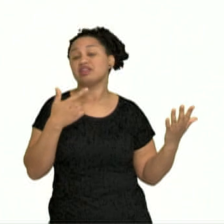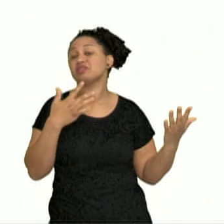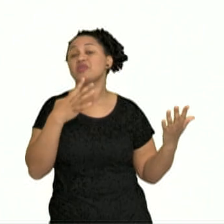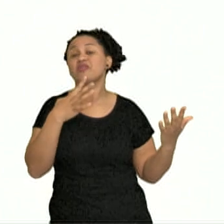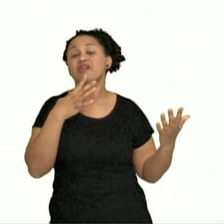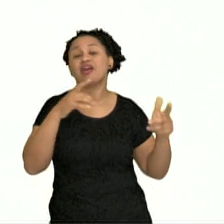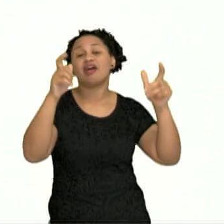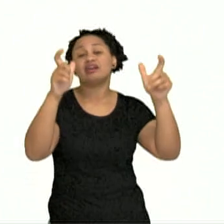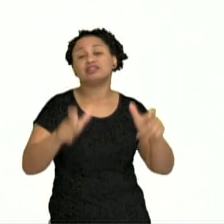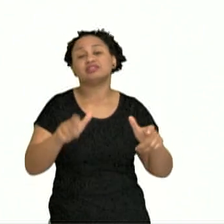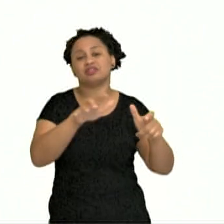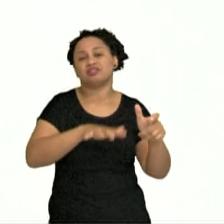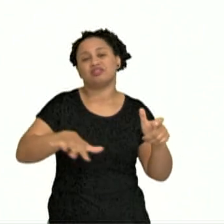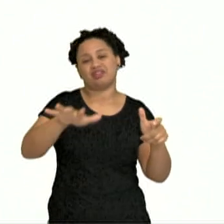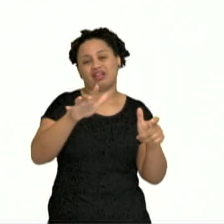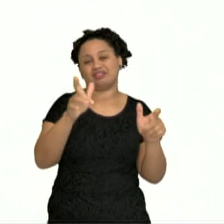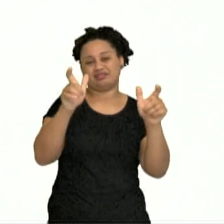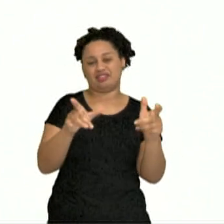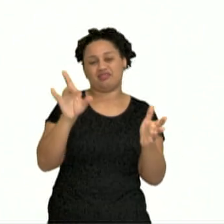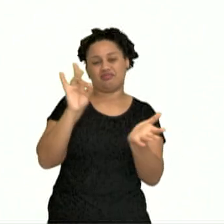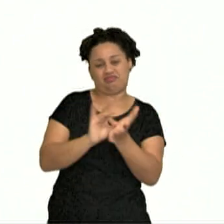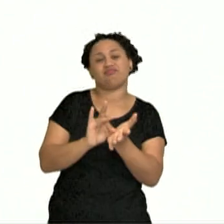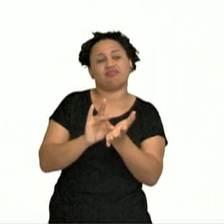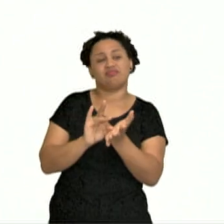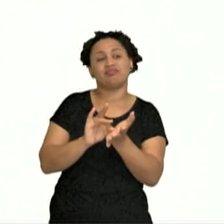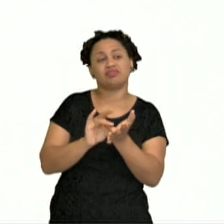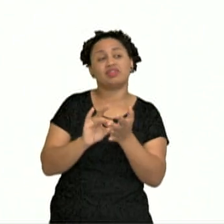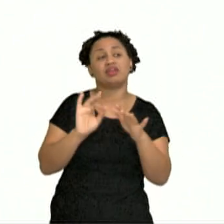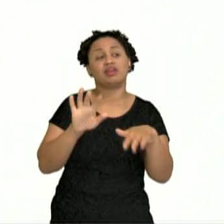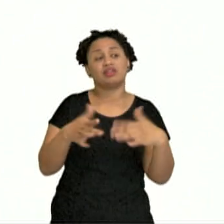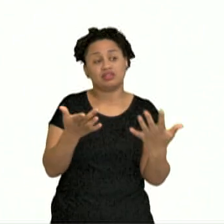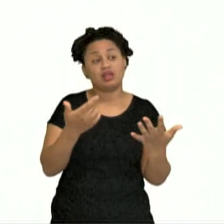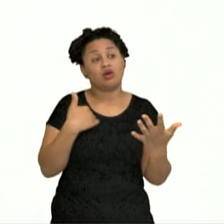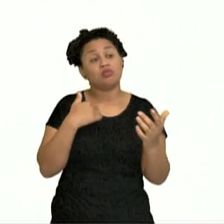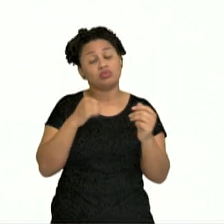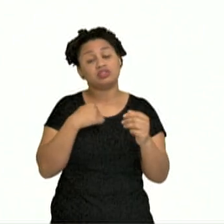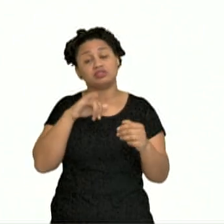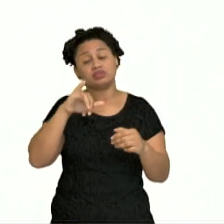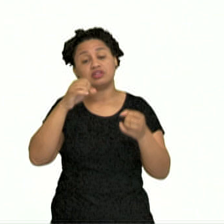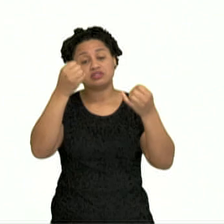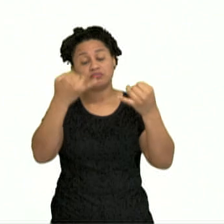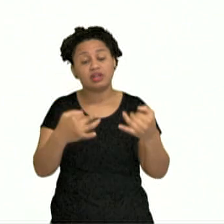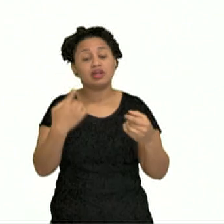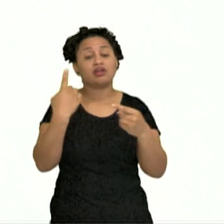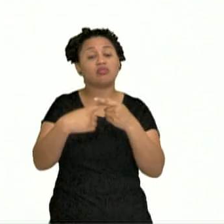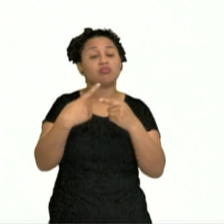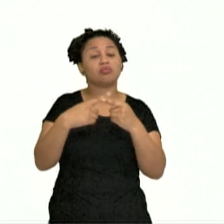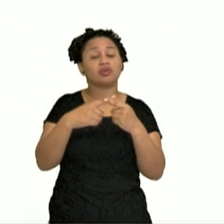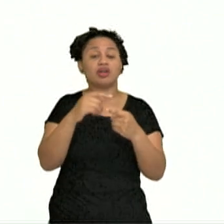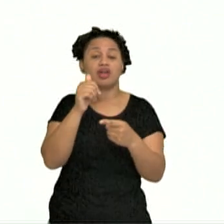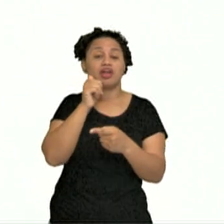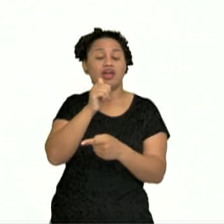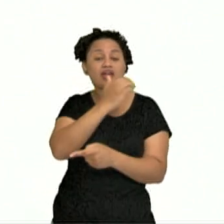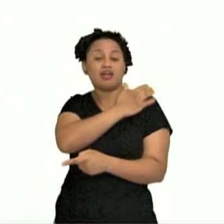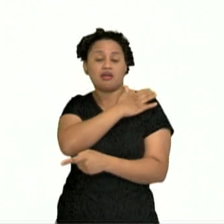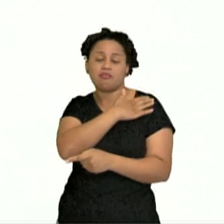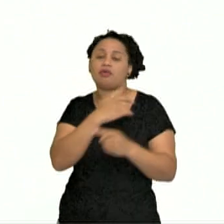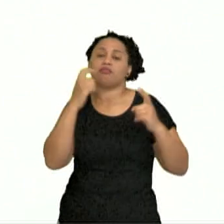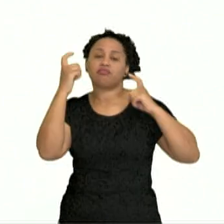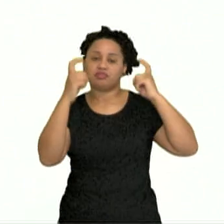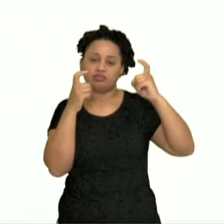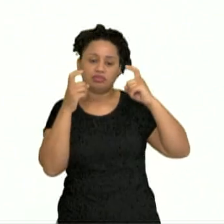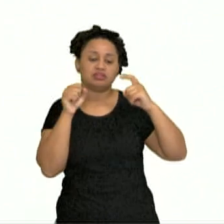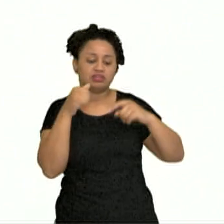muito bem aquele lugar, aquela região. Então, isso justifica uma preocupação. Quando nós estamos em um